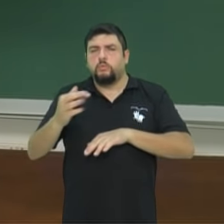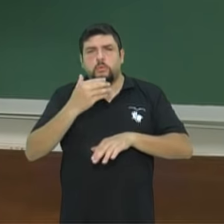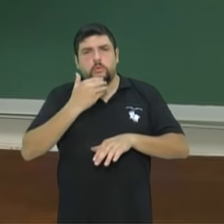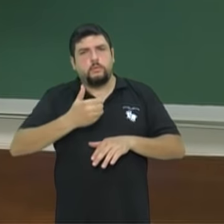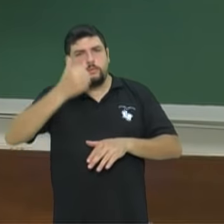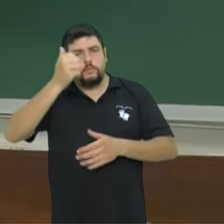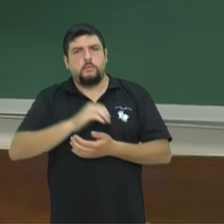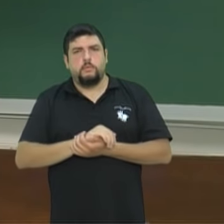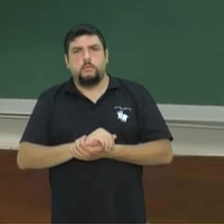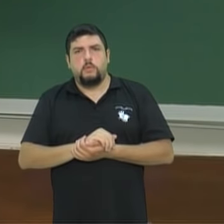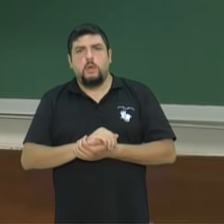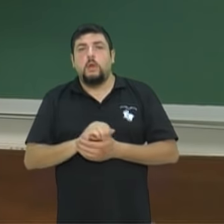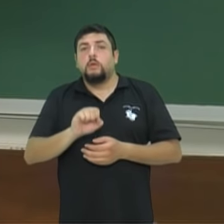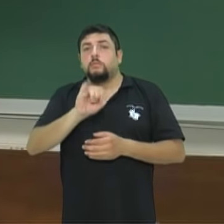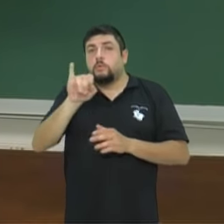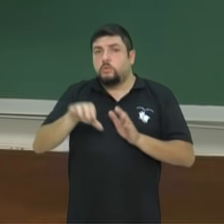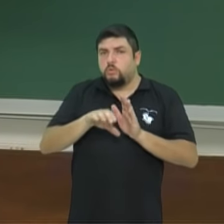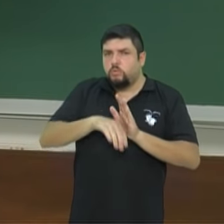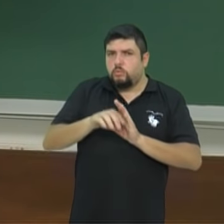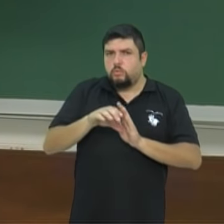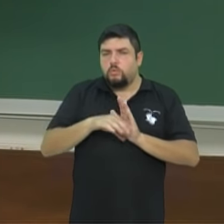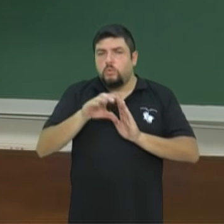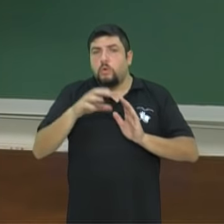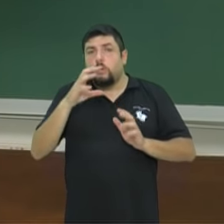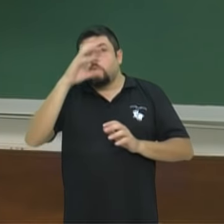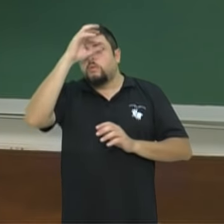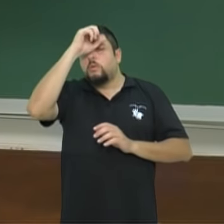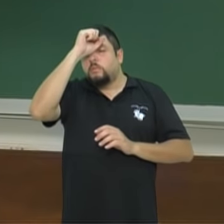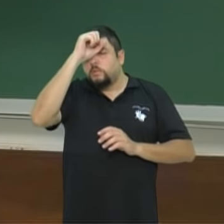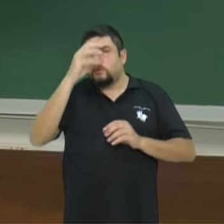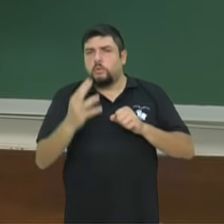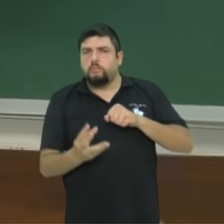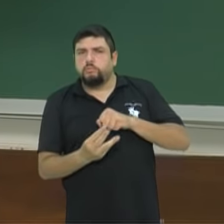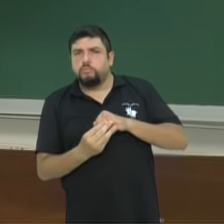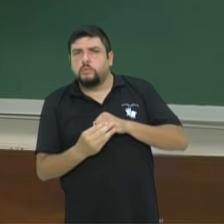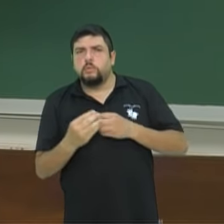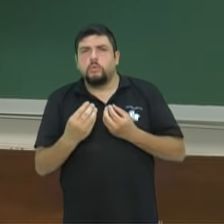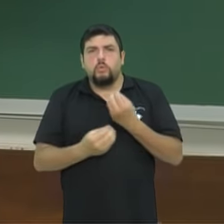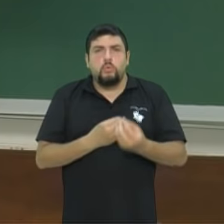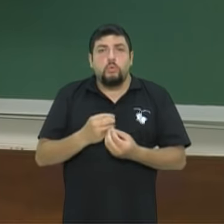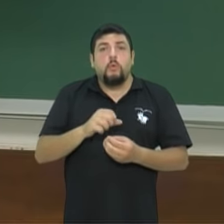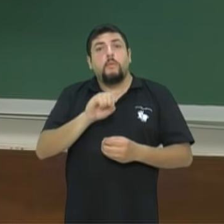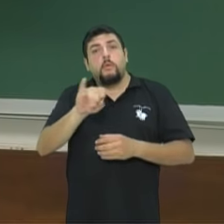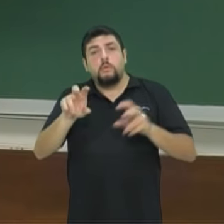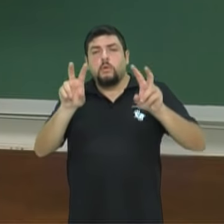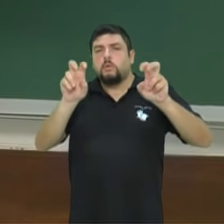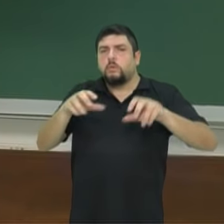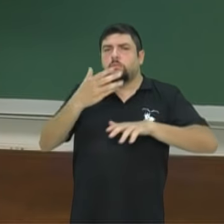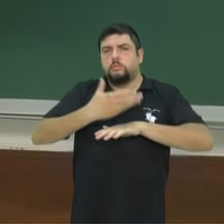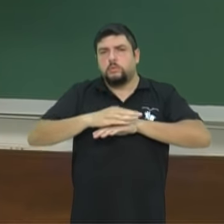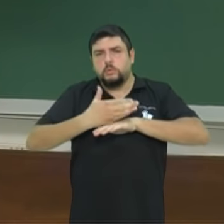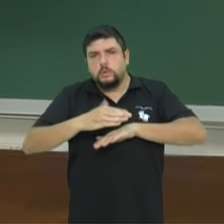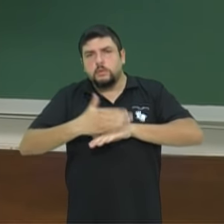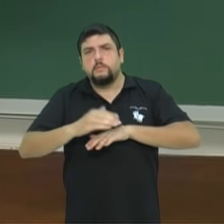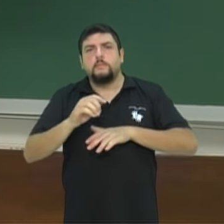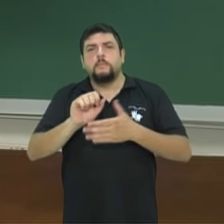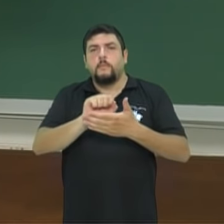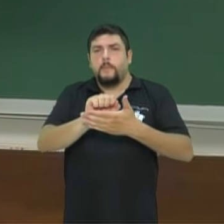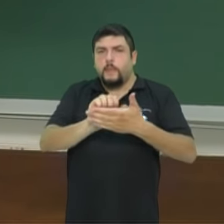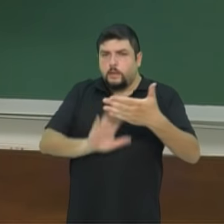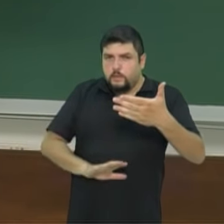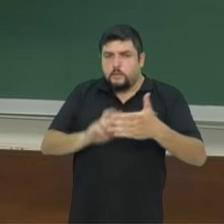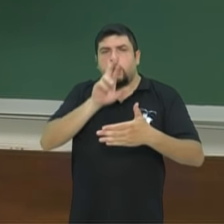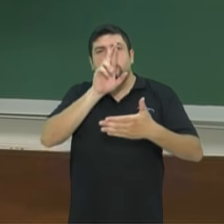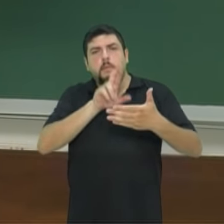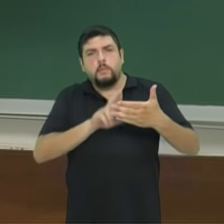se apropriar dos conceitos e aprender de fato se a gente treinar, se a gente refletir sobre os assuntos, se a gente fizer esse exercício